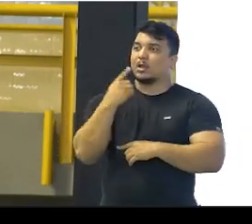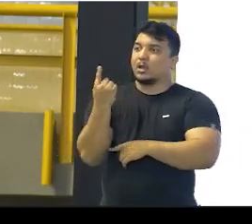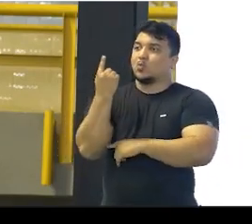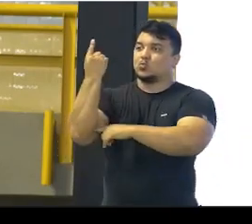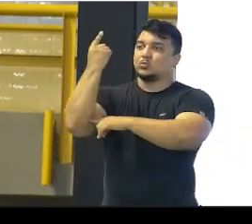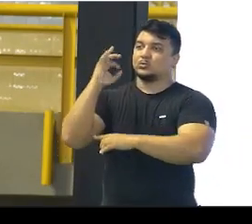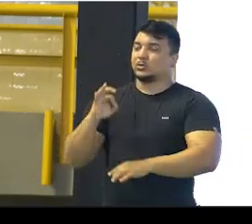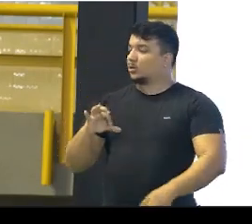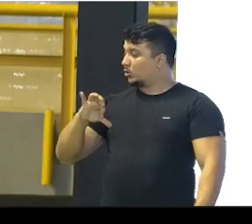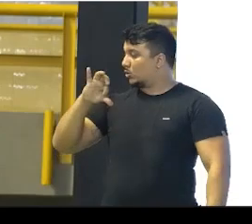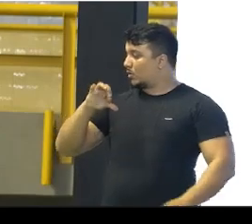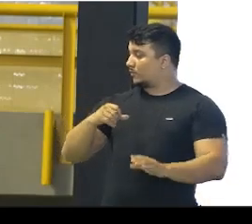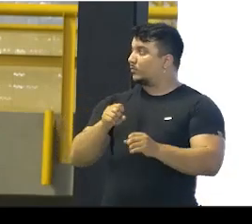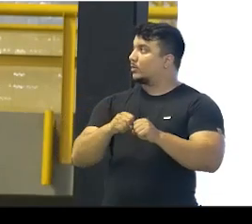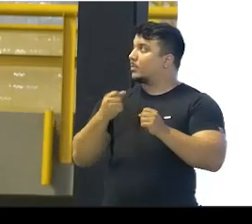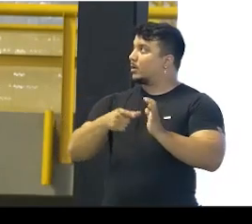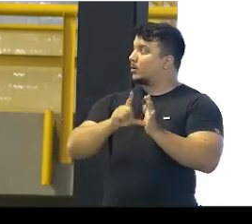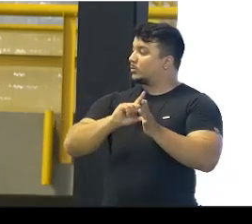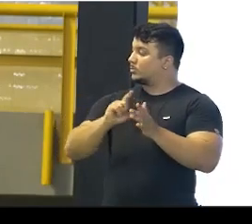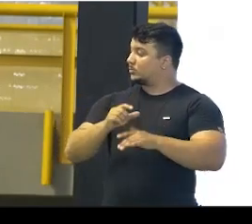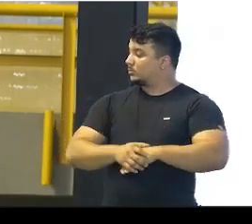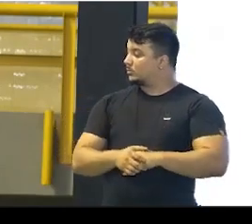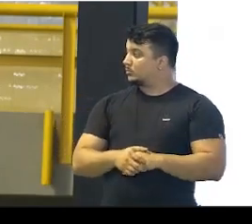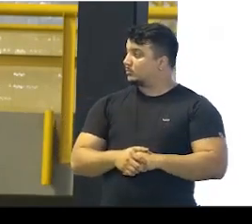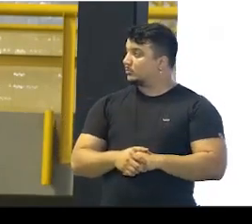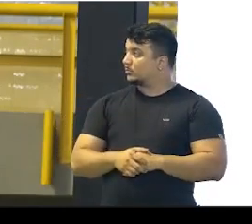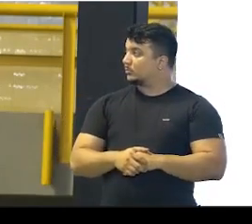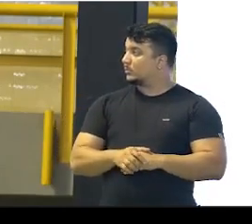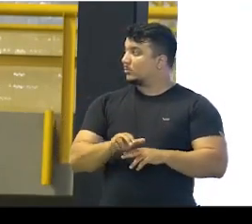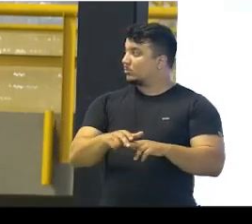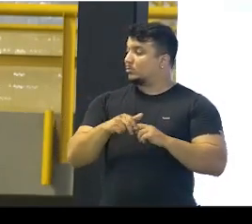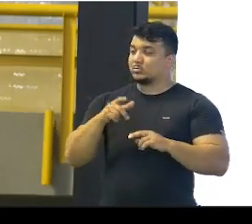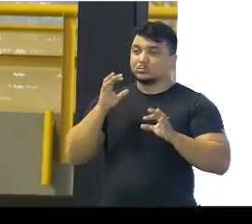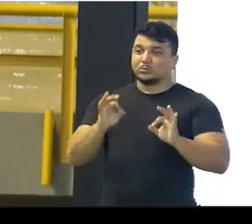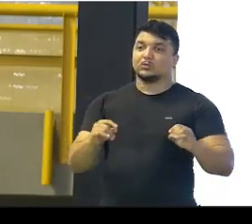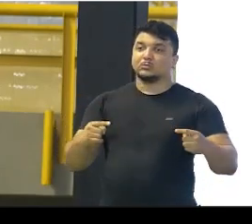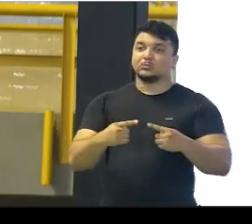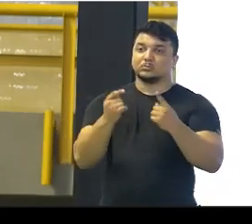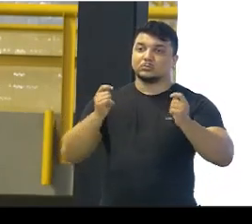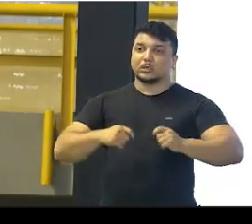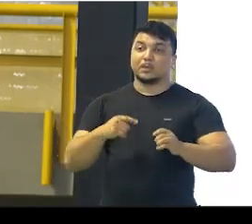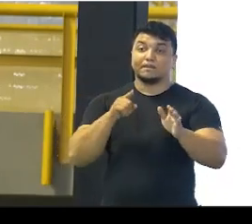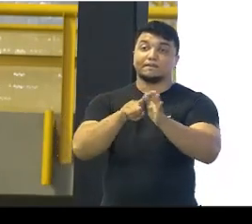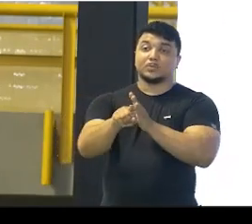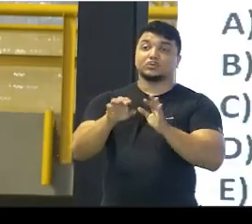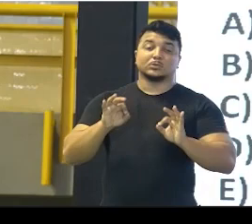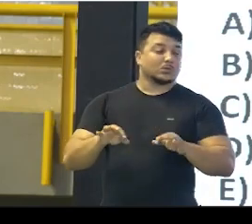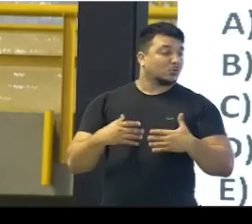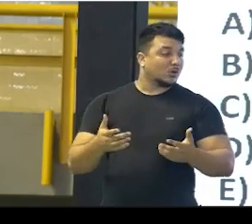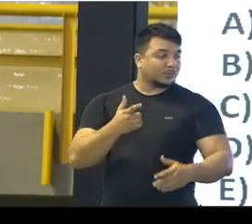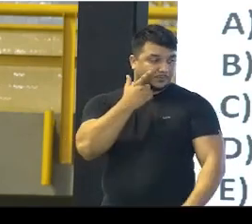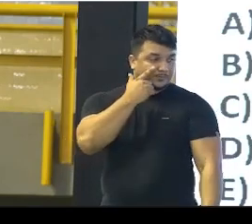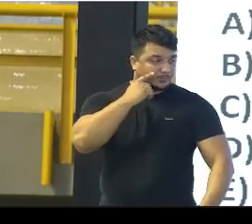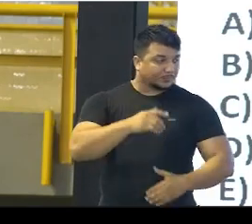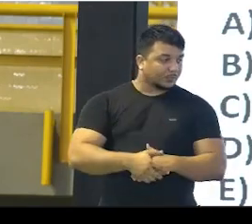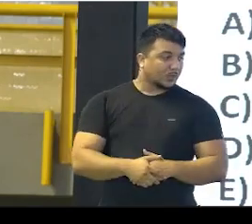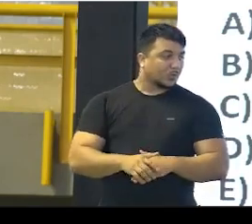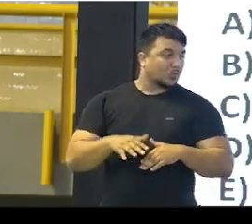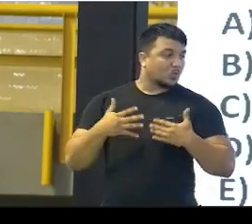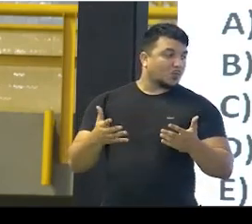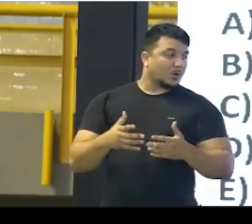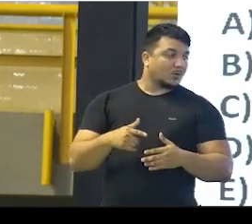começa dizendo que é. Você vai supor. Vamos supor que ele é o 345. Aí você vai